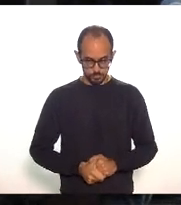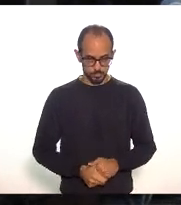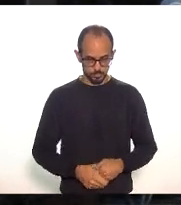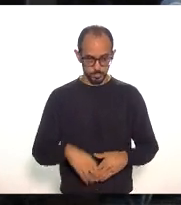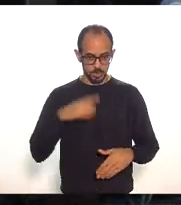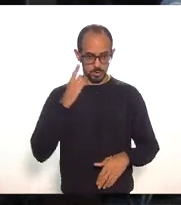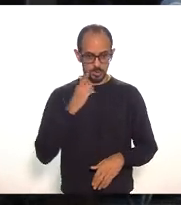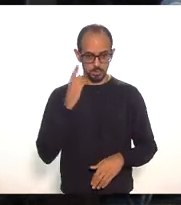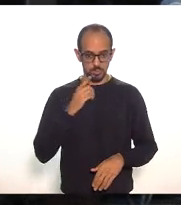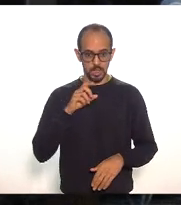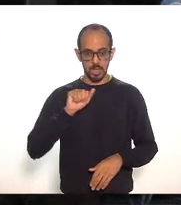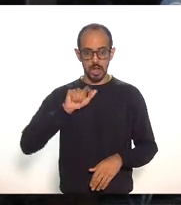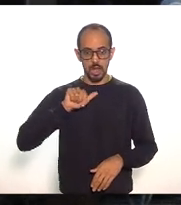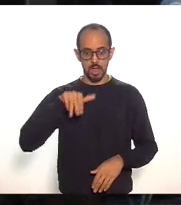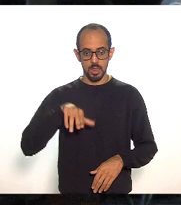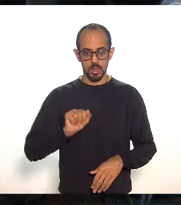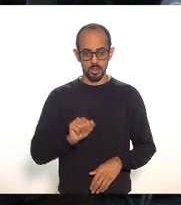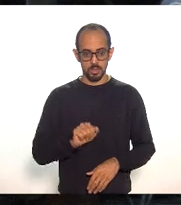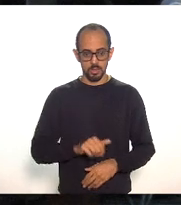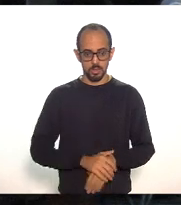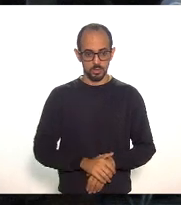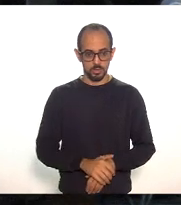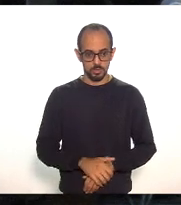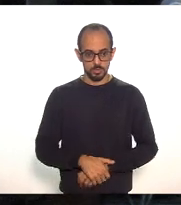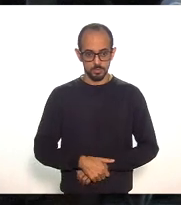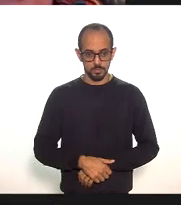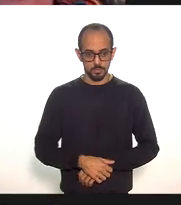Deputada Alana Passos.